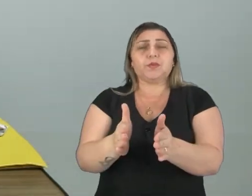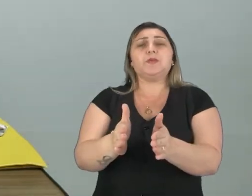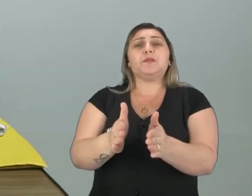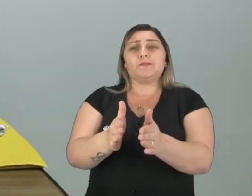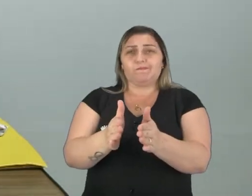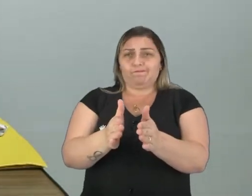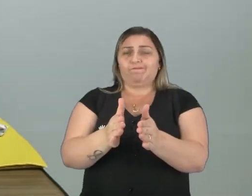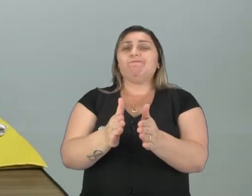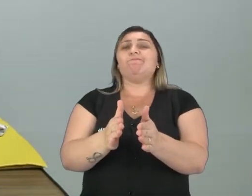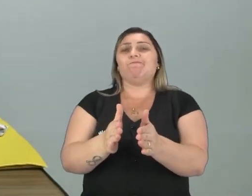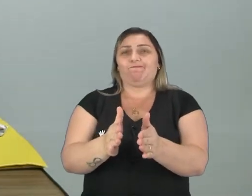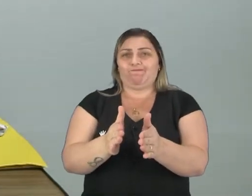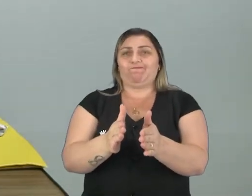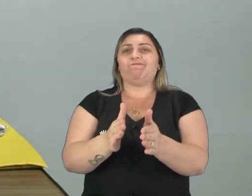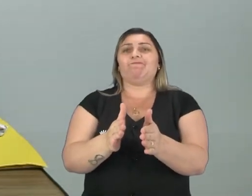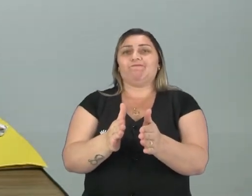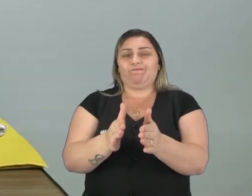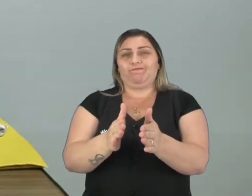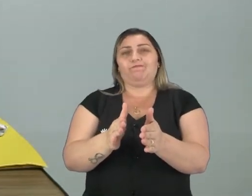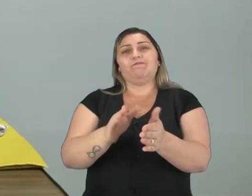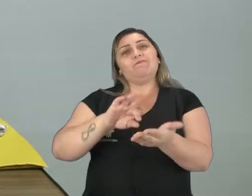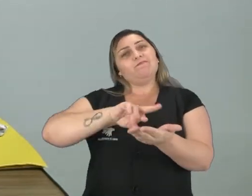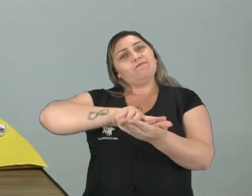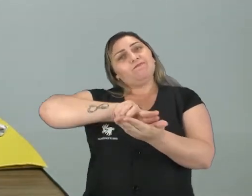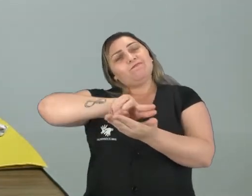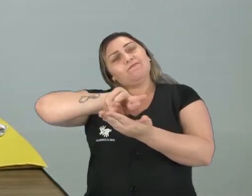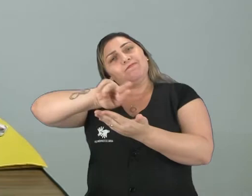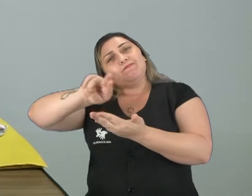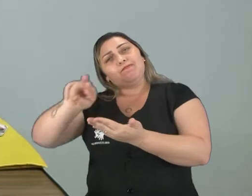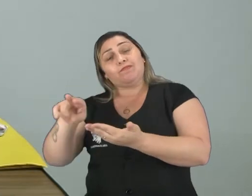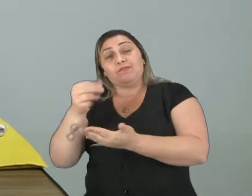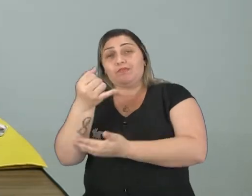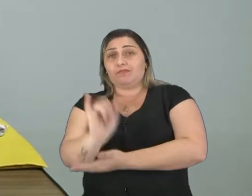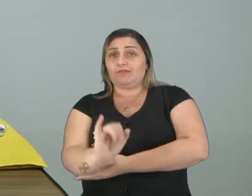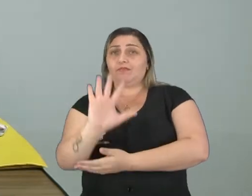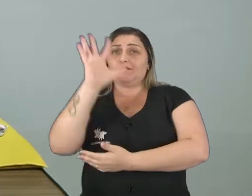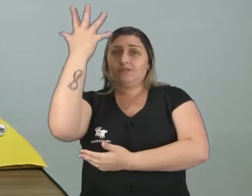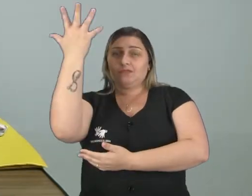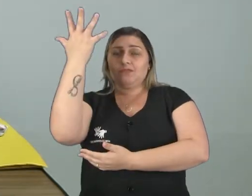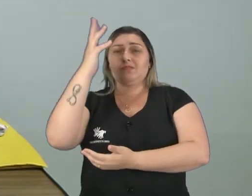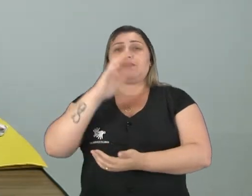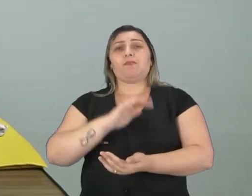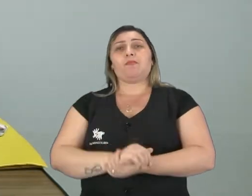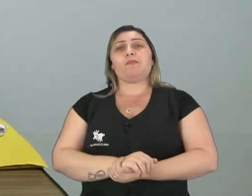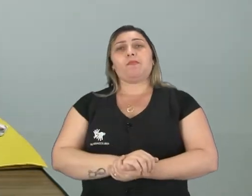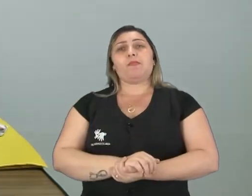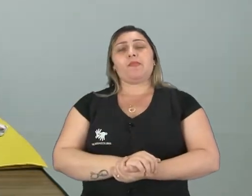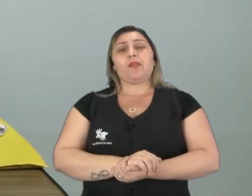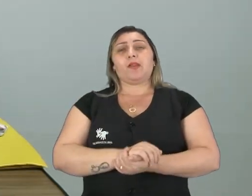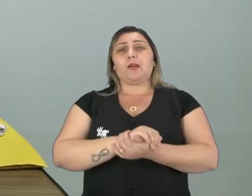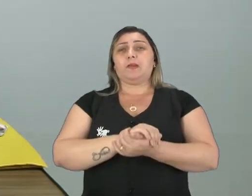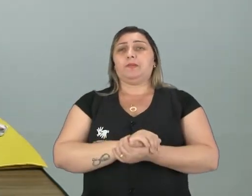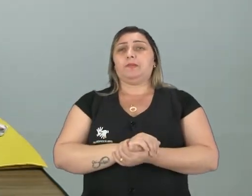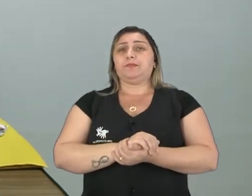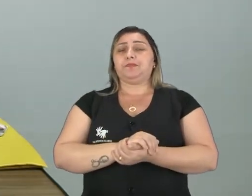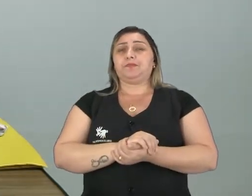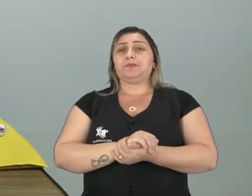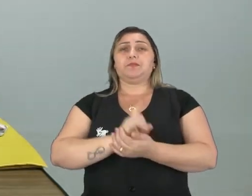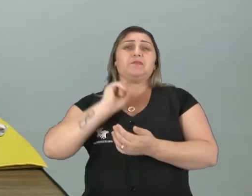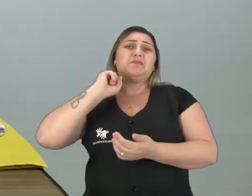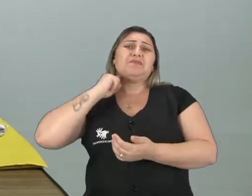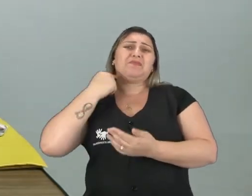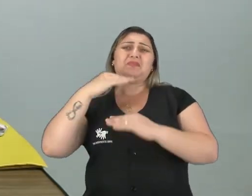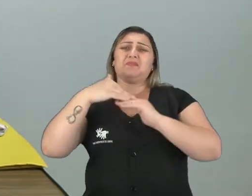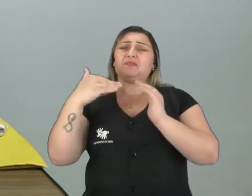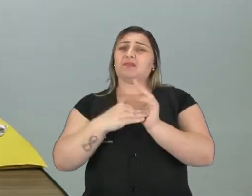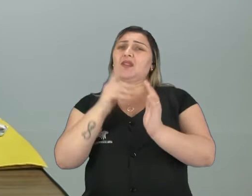lagos, dos açudes, enfim. Se acontecer, né, acabarmos a poluir tudo,